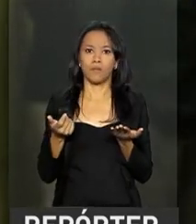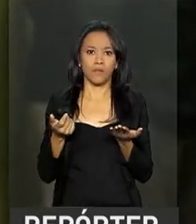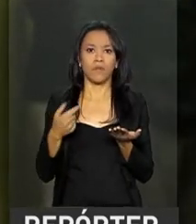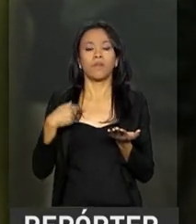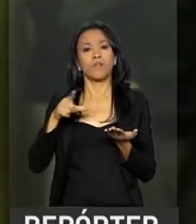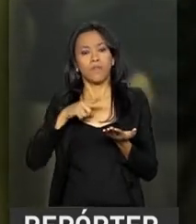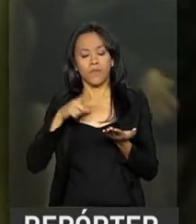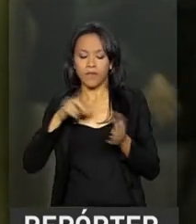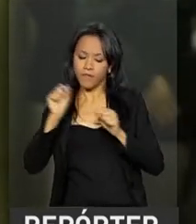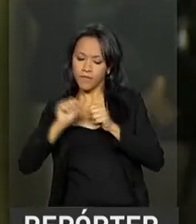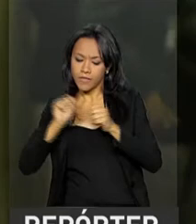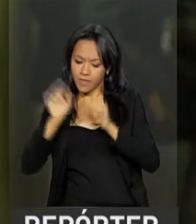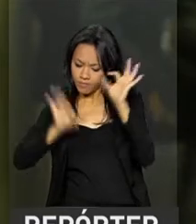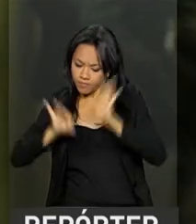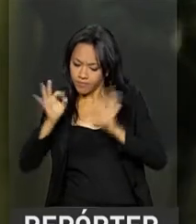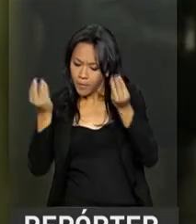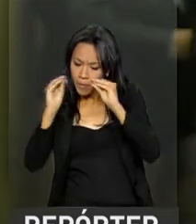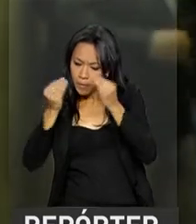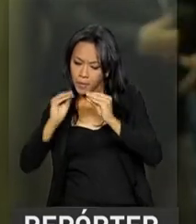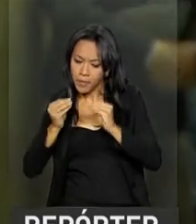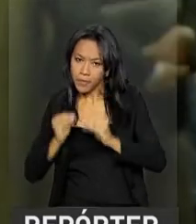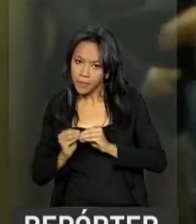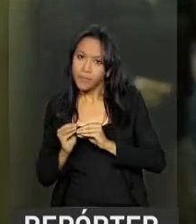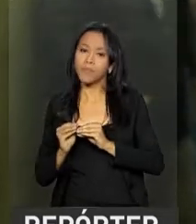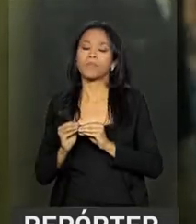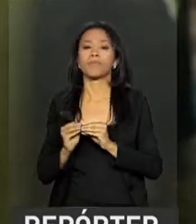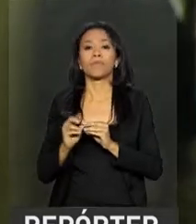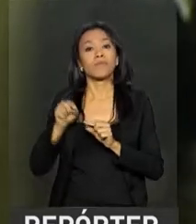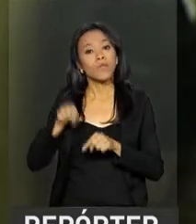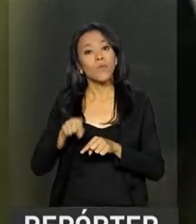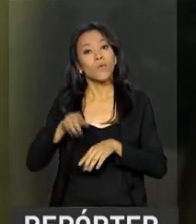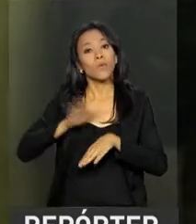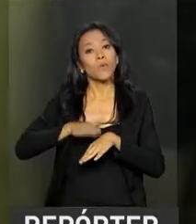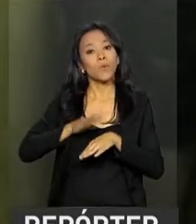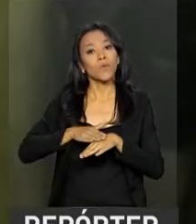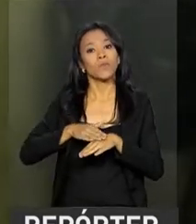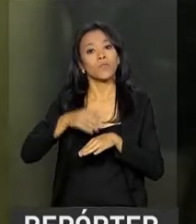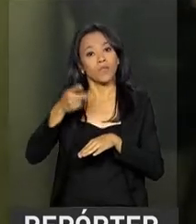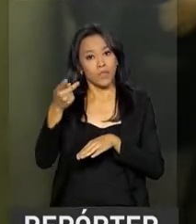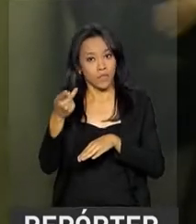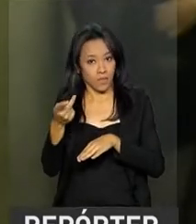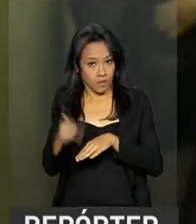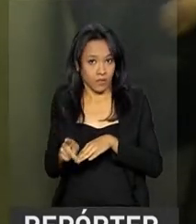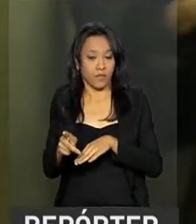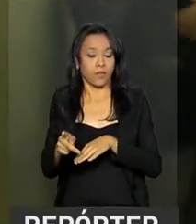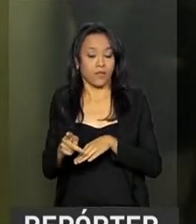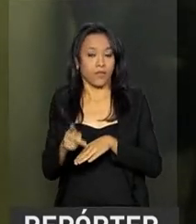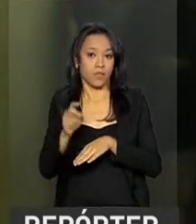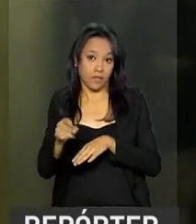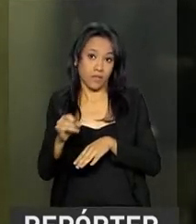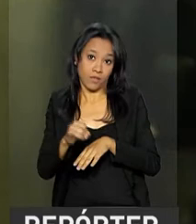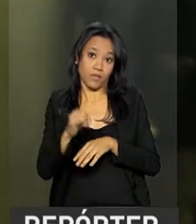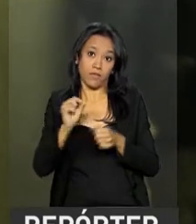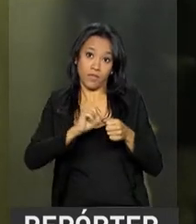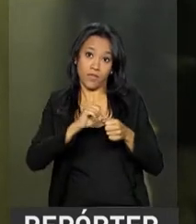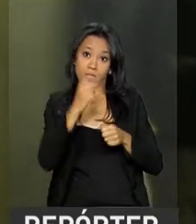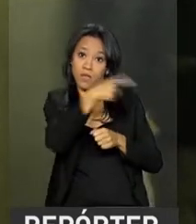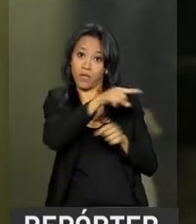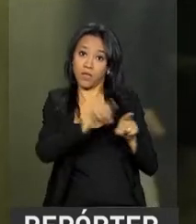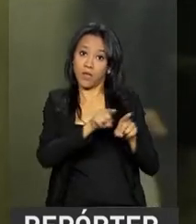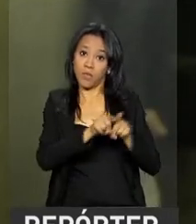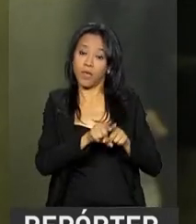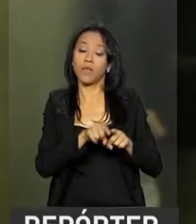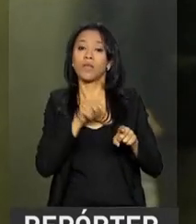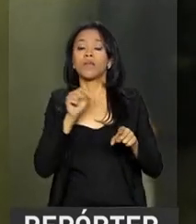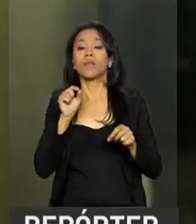conteúdo de um concessionário apenas com o recurso desposicionar ou seja se ele fizer também o conteúdo e